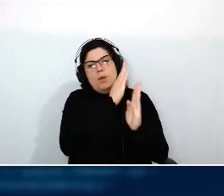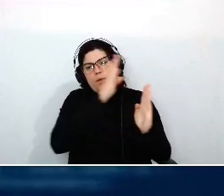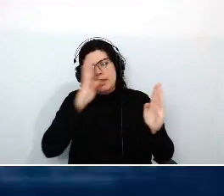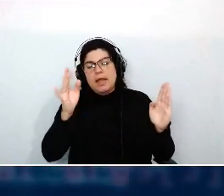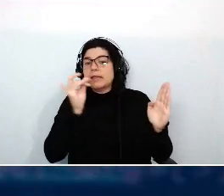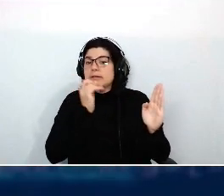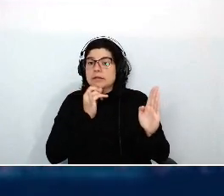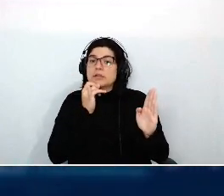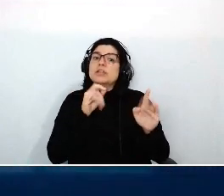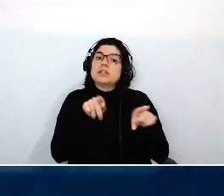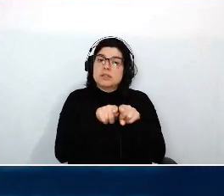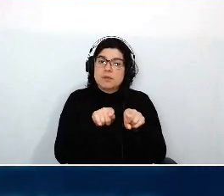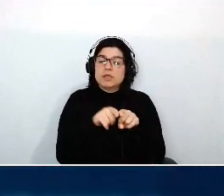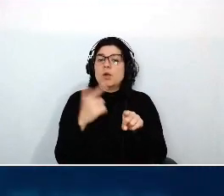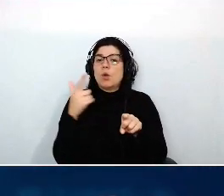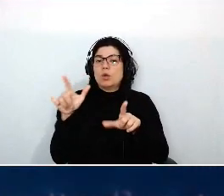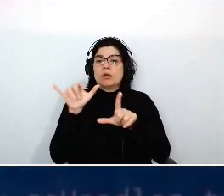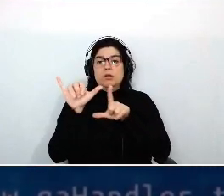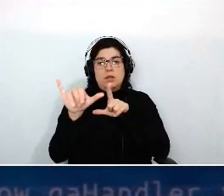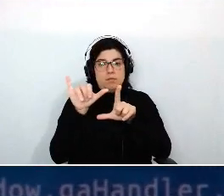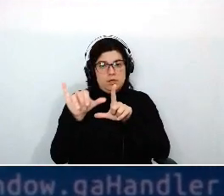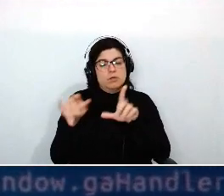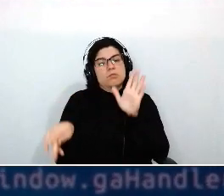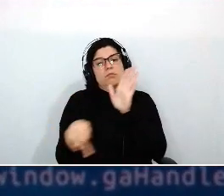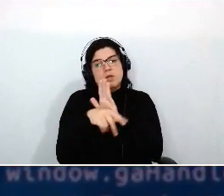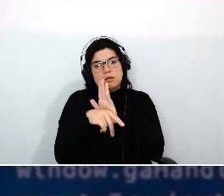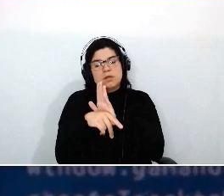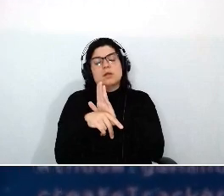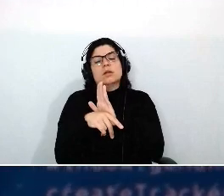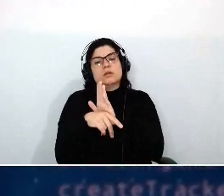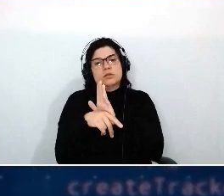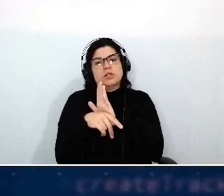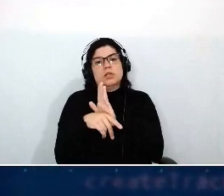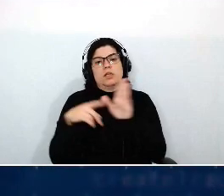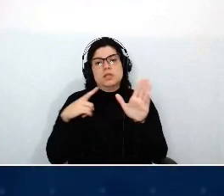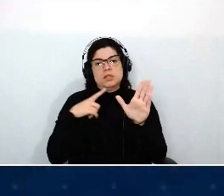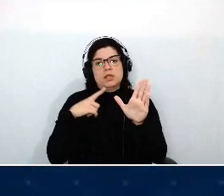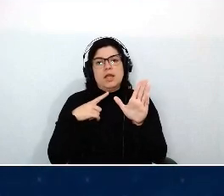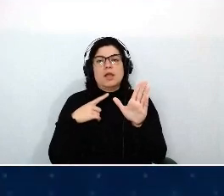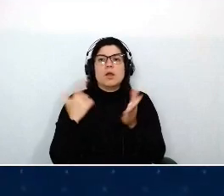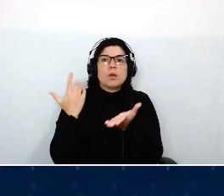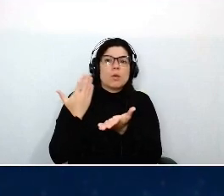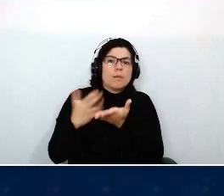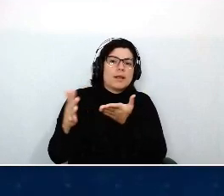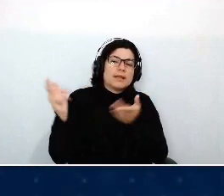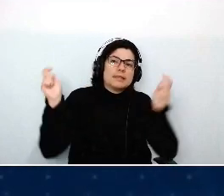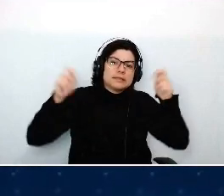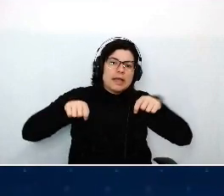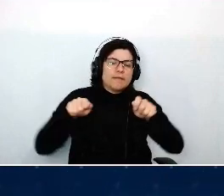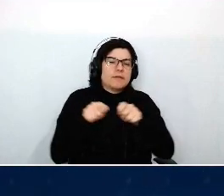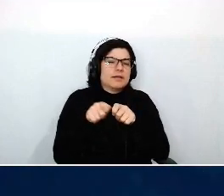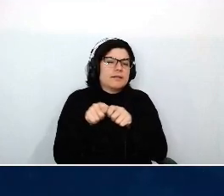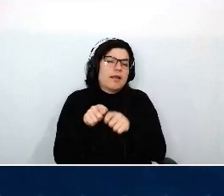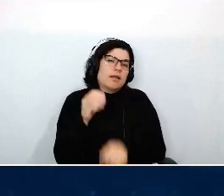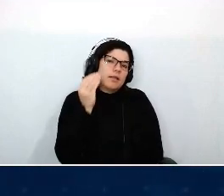Skeleton, né, o template inicial de FEL, já vem com testes para a galera começar já de um jeito bacana, testando.